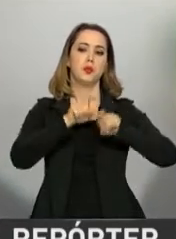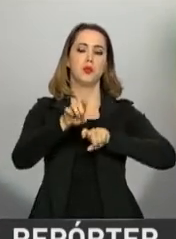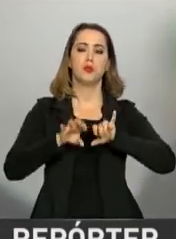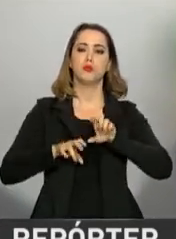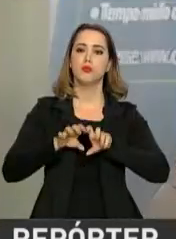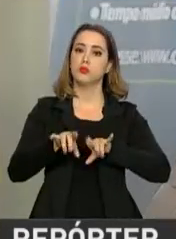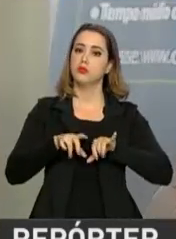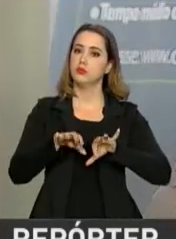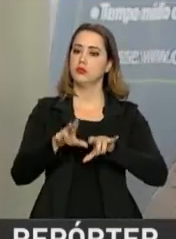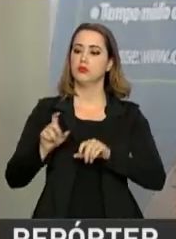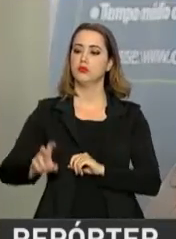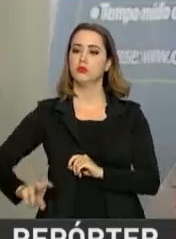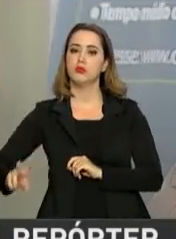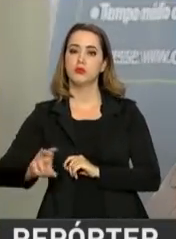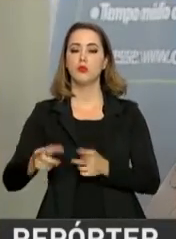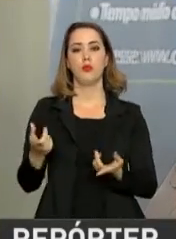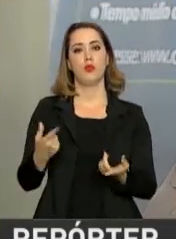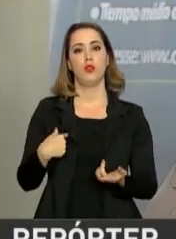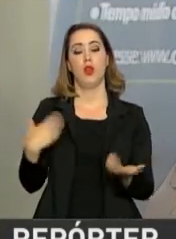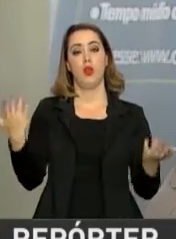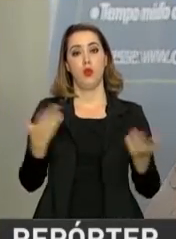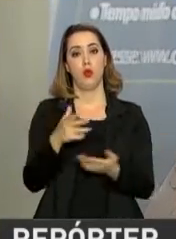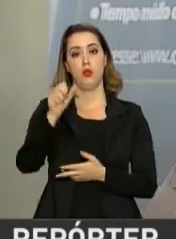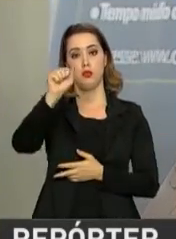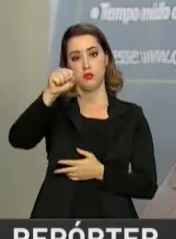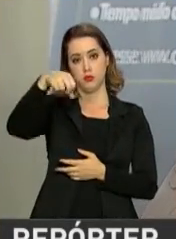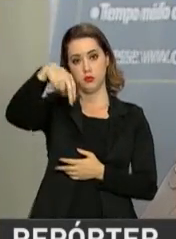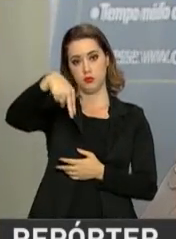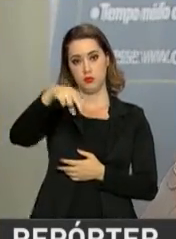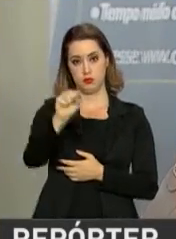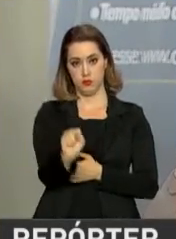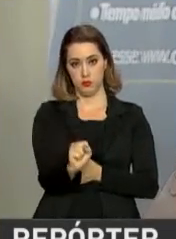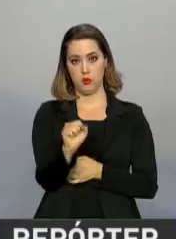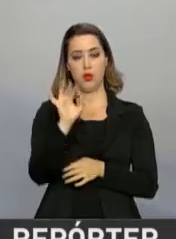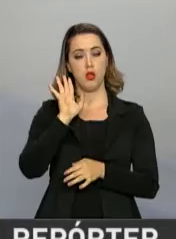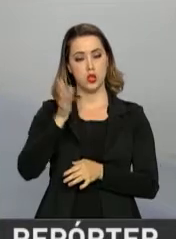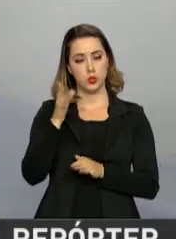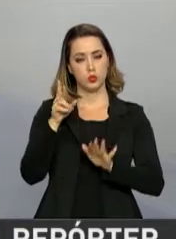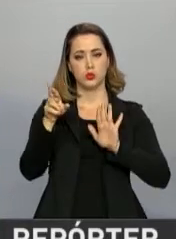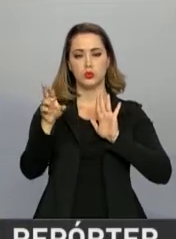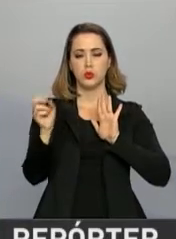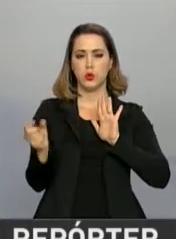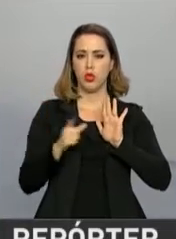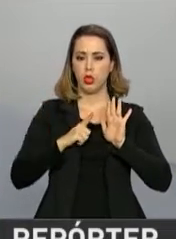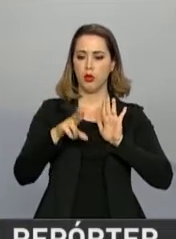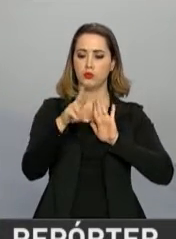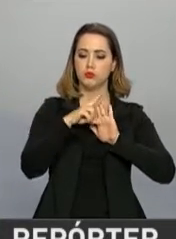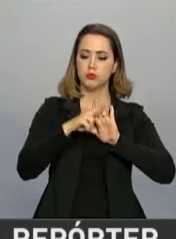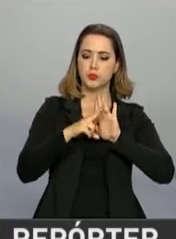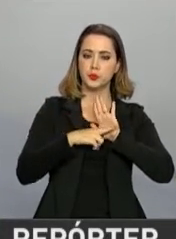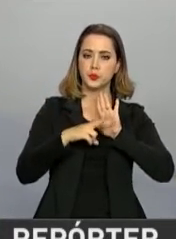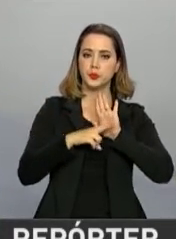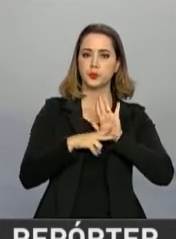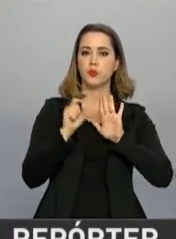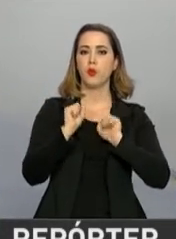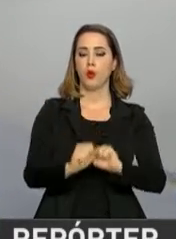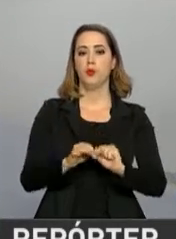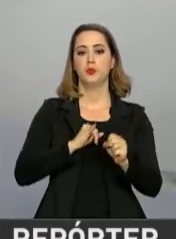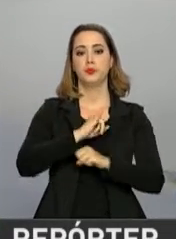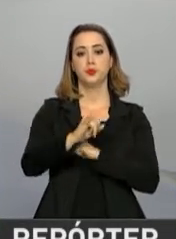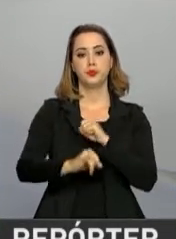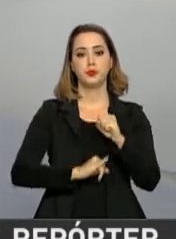do computador é que a agência nacional de saúde suplementar regulamentou a contratação de planos de saúde por meio de